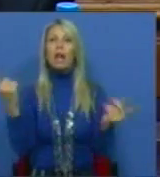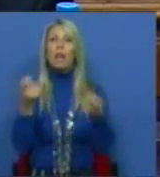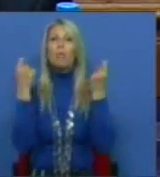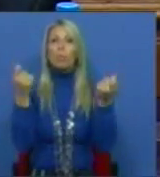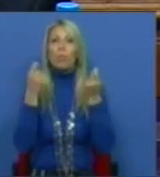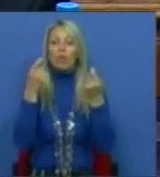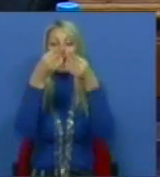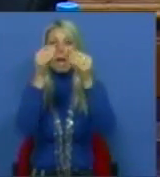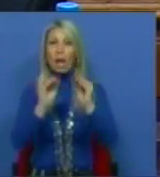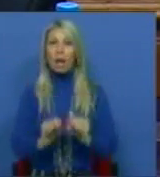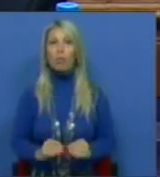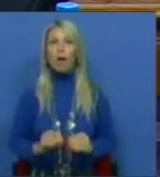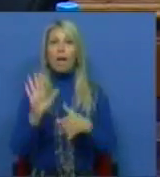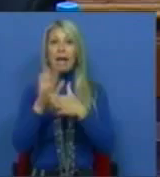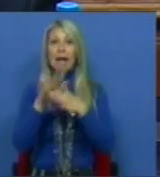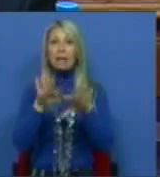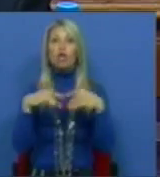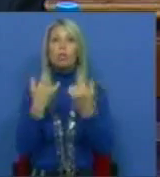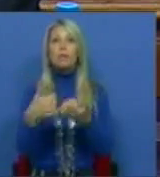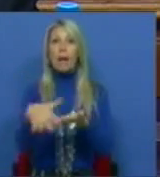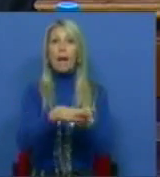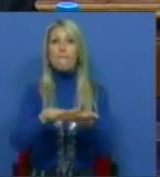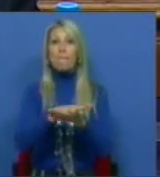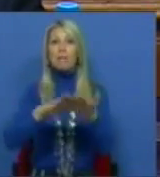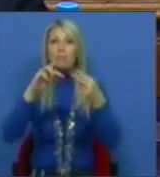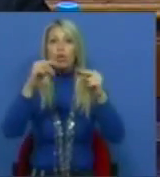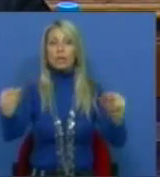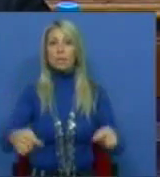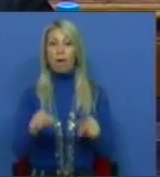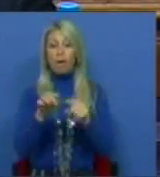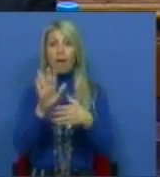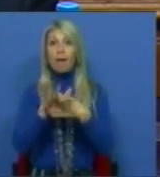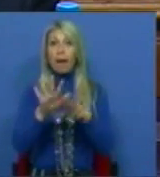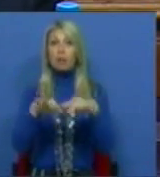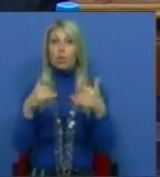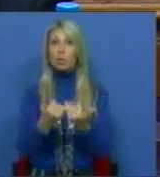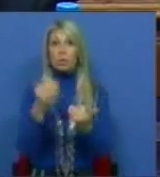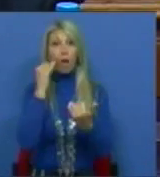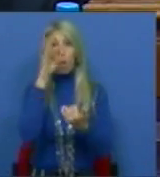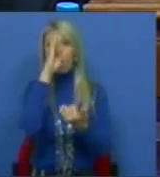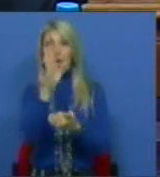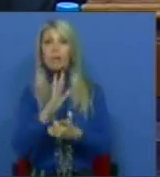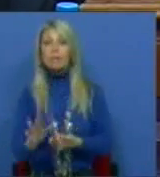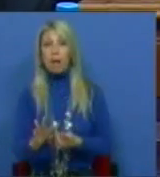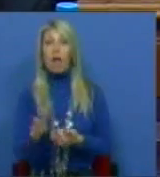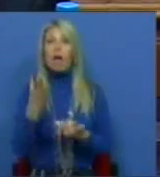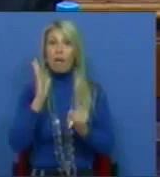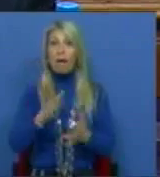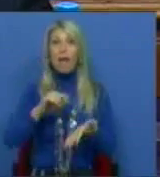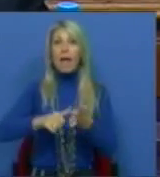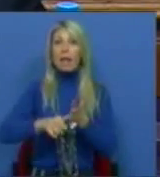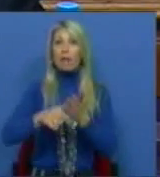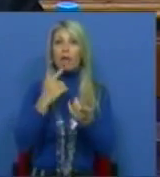promovidas e de serem elaboradas as cartas sociais de base municipal. Estas cartas sociais, como é sabido, pretendem a identificação da